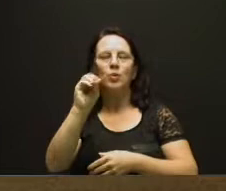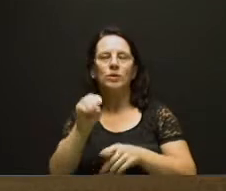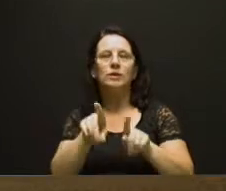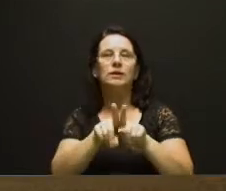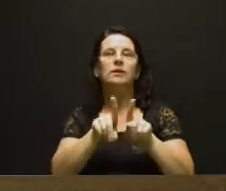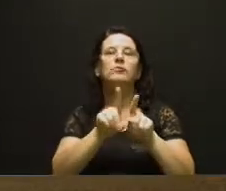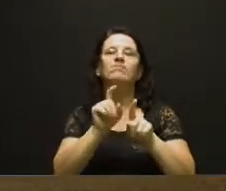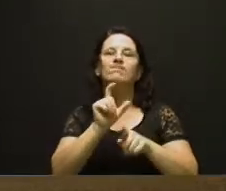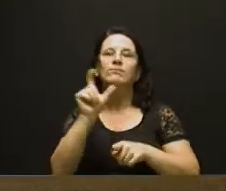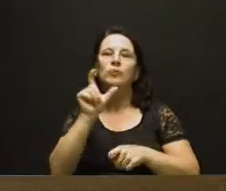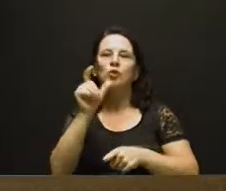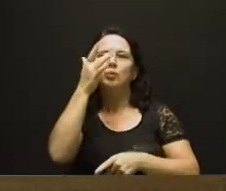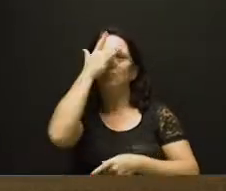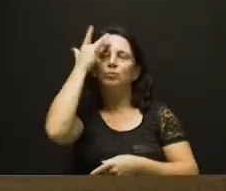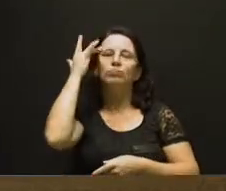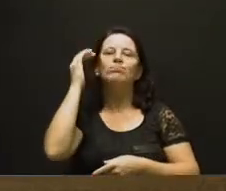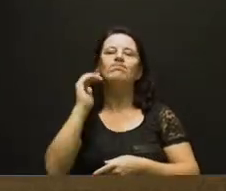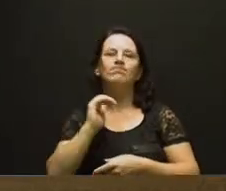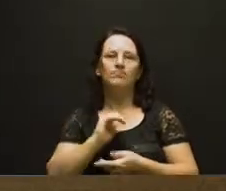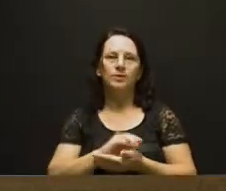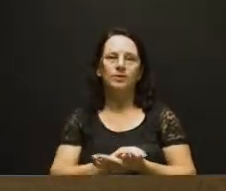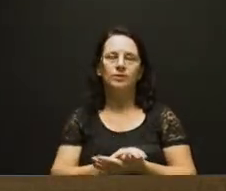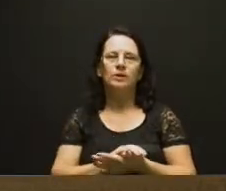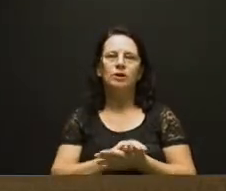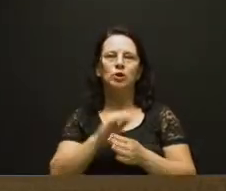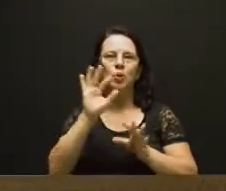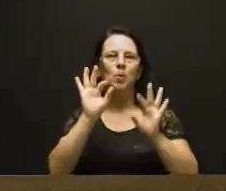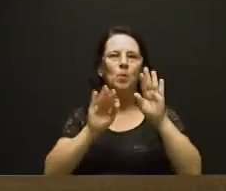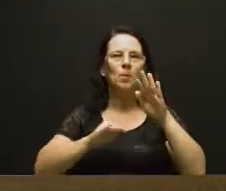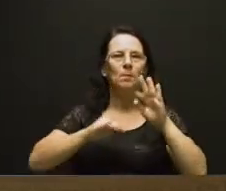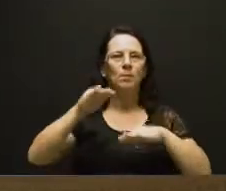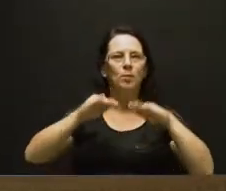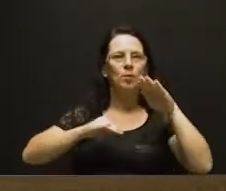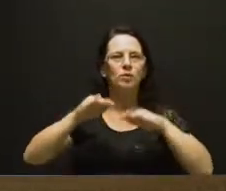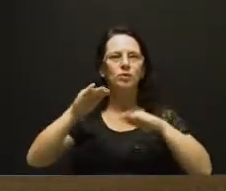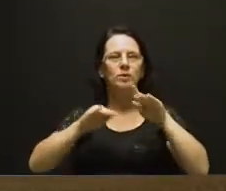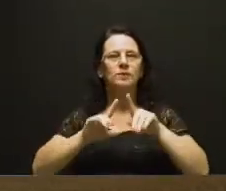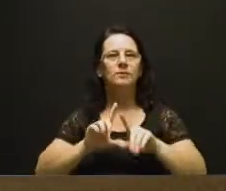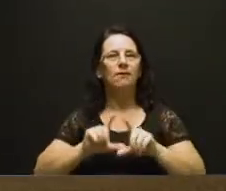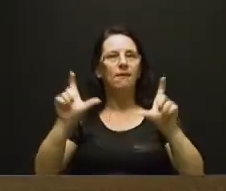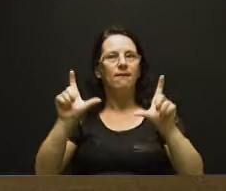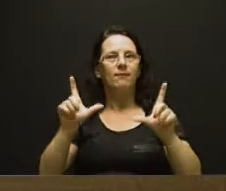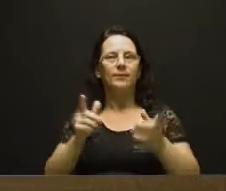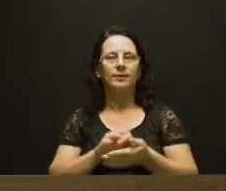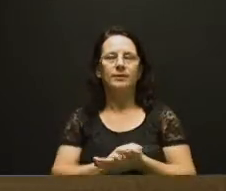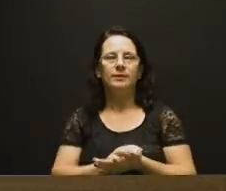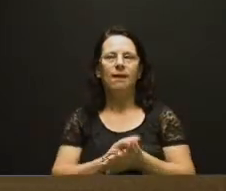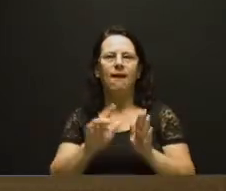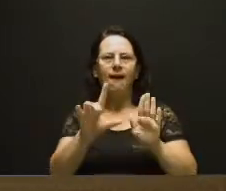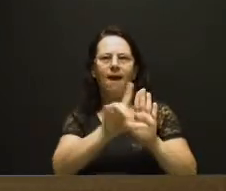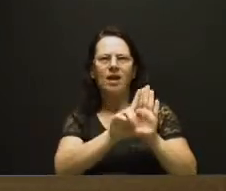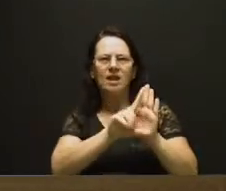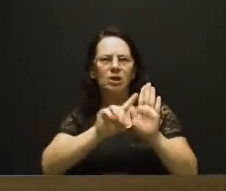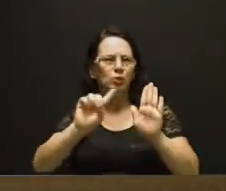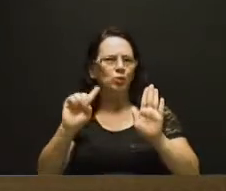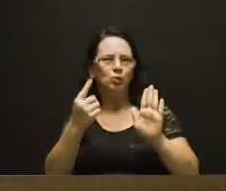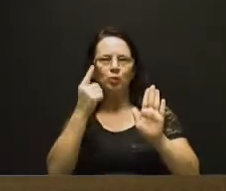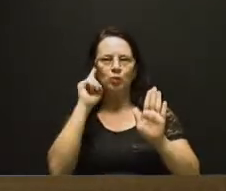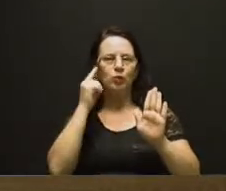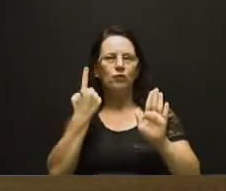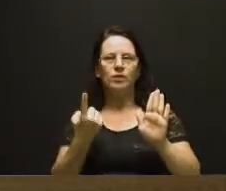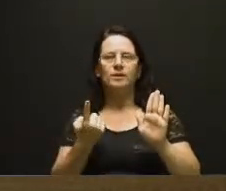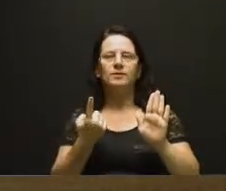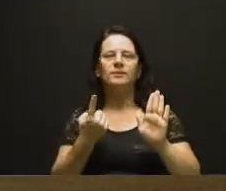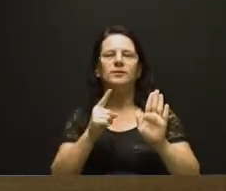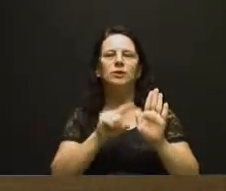assustadores então é uma sanção proporções assustadoras são as leis não tenho nenhuma dúvida que